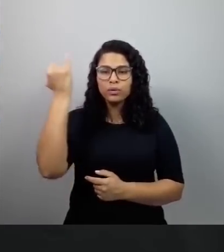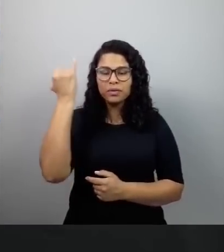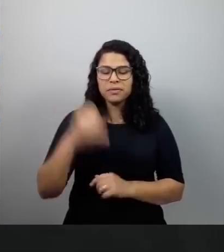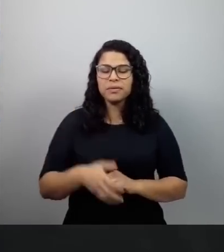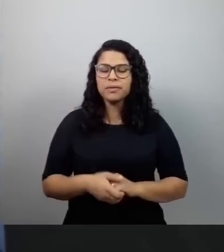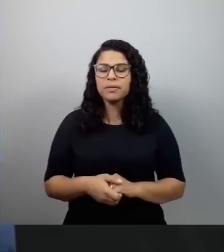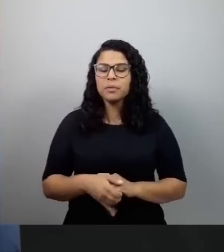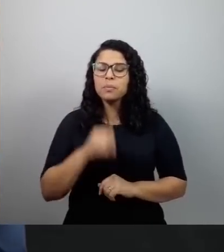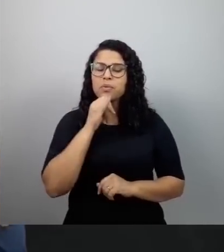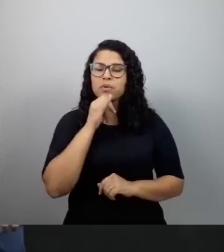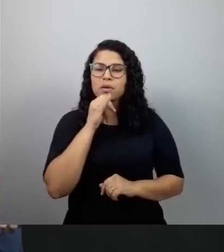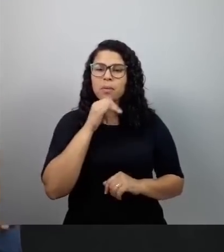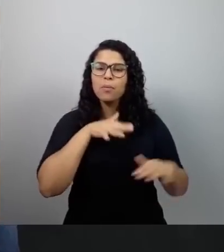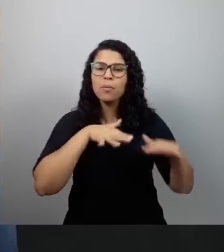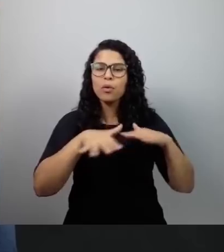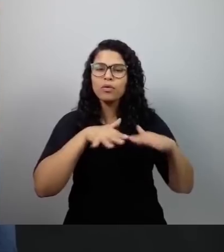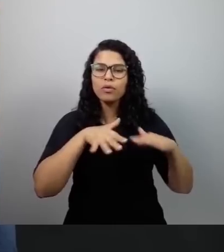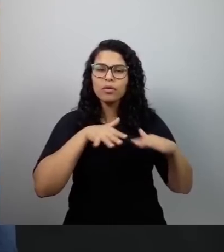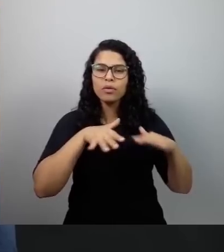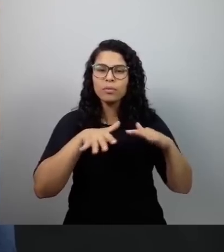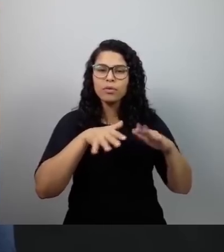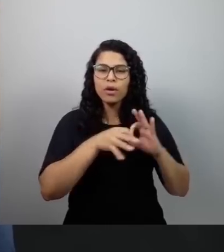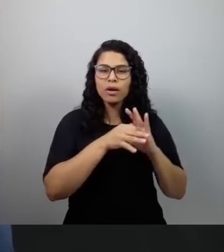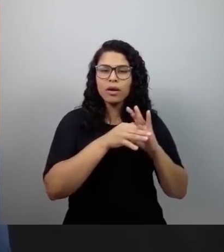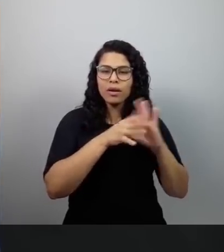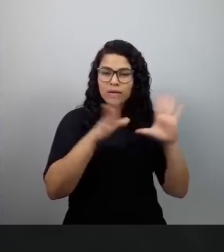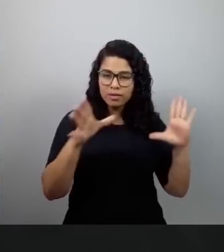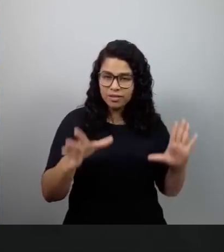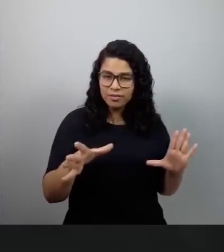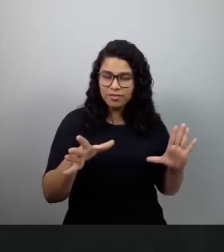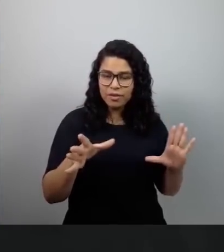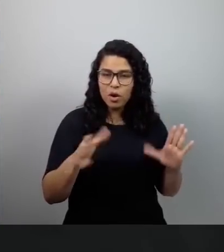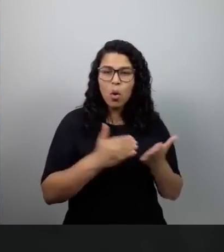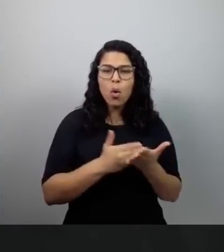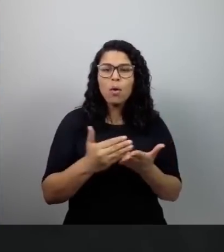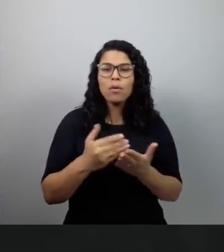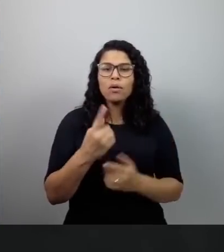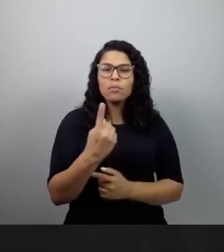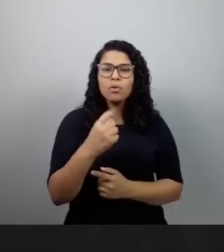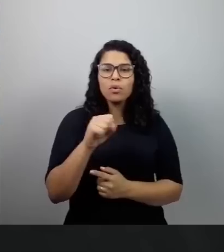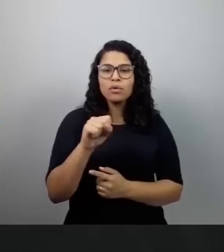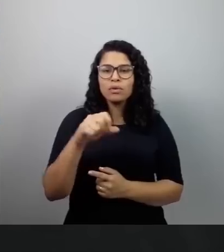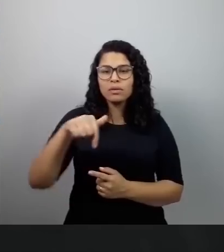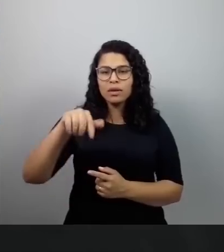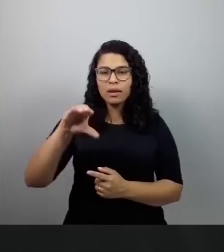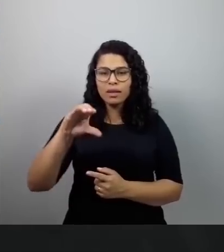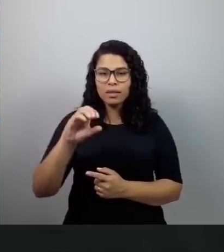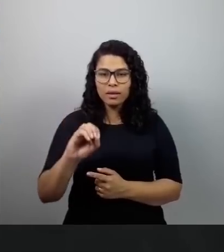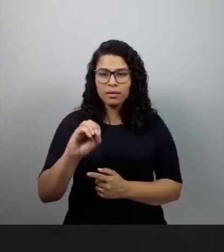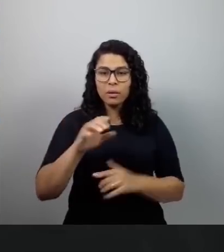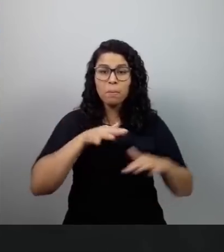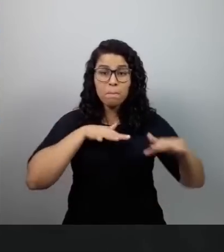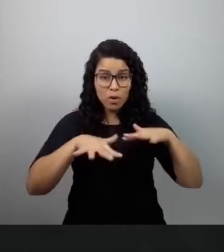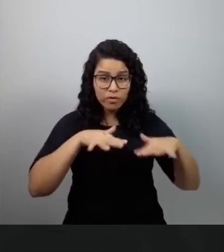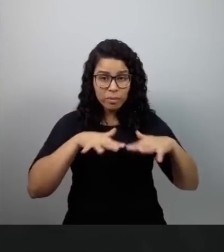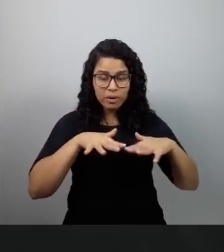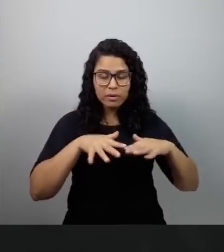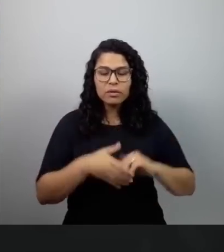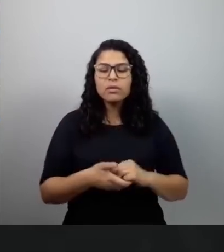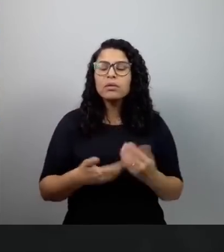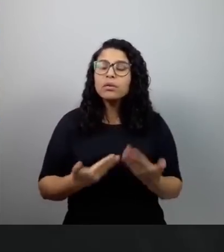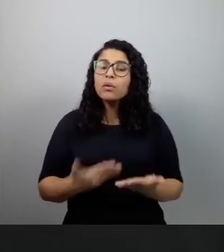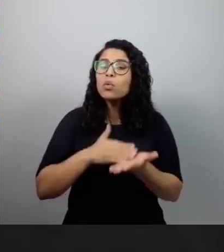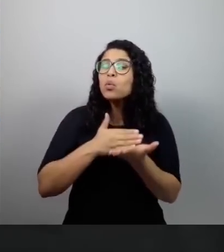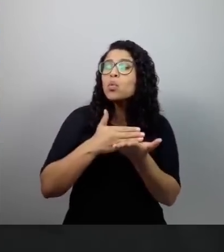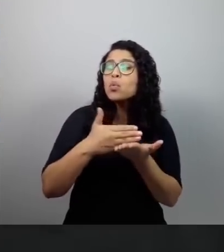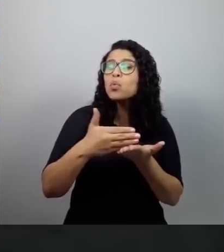Por exemplo, o movimento abolicionista, que começa a crescer em 1870. Tá? Atenção, no